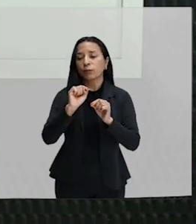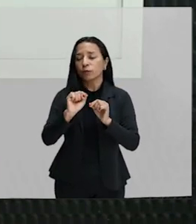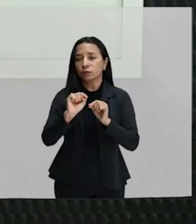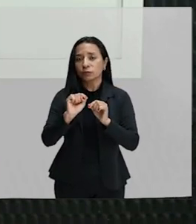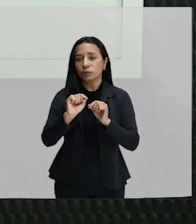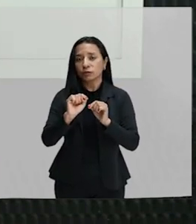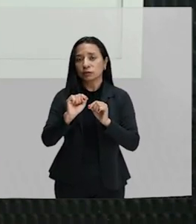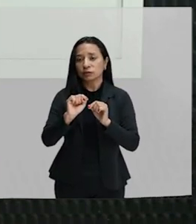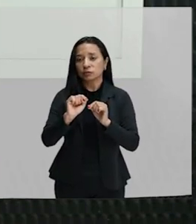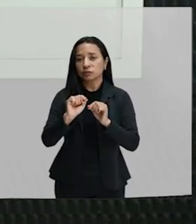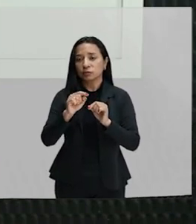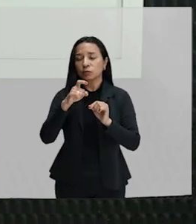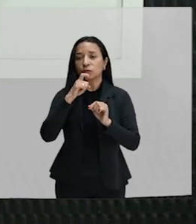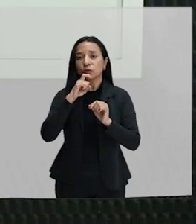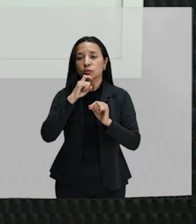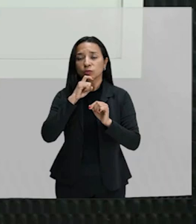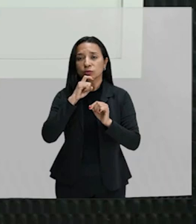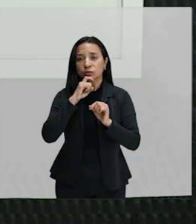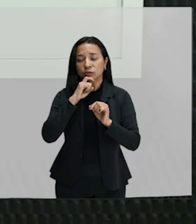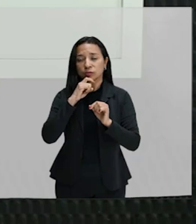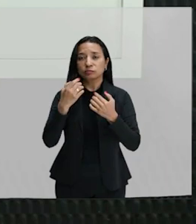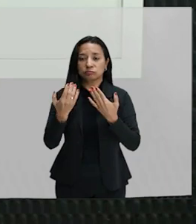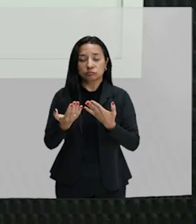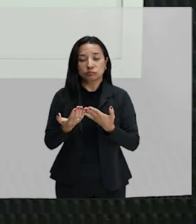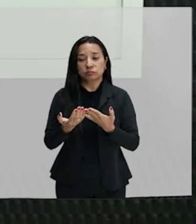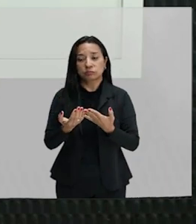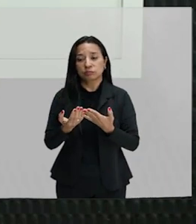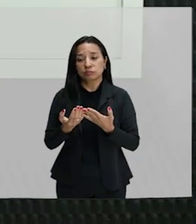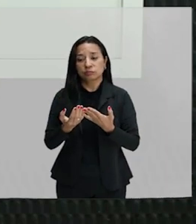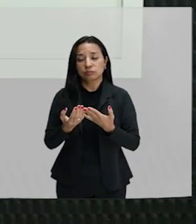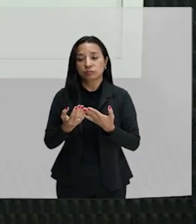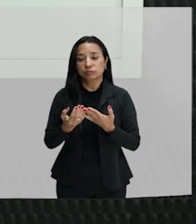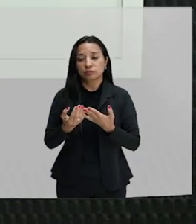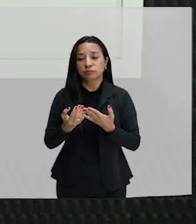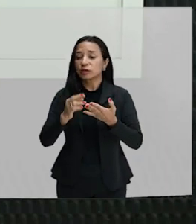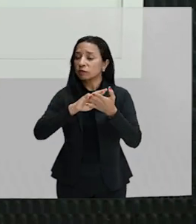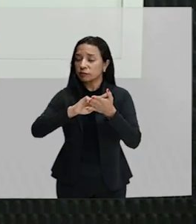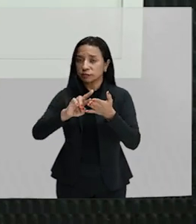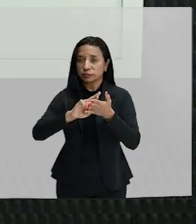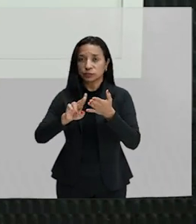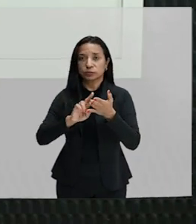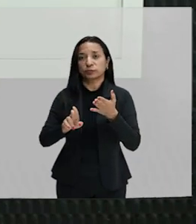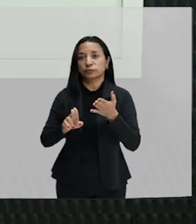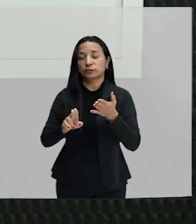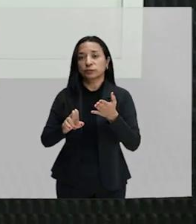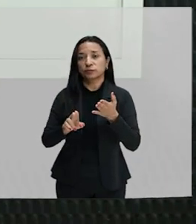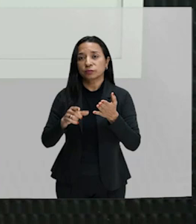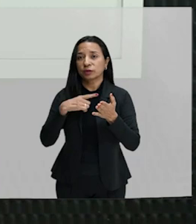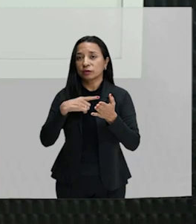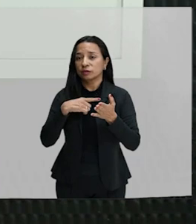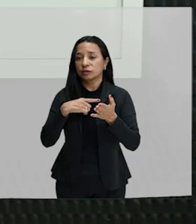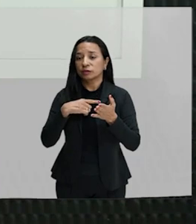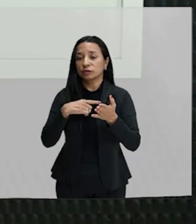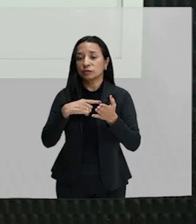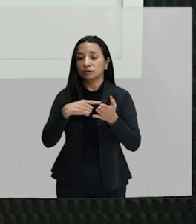com os pontos de gelos os pontos de gelo eles são eh variações porque nós temos aí